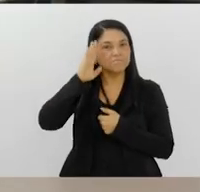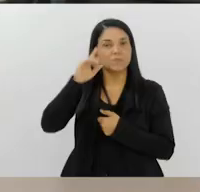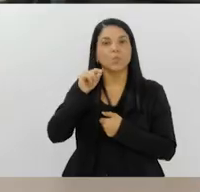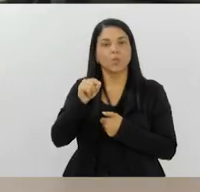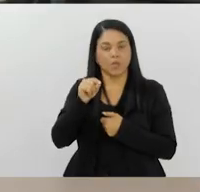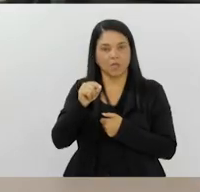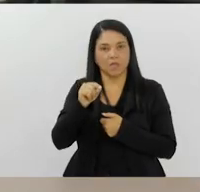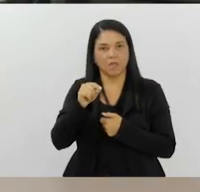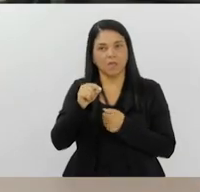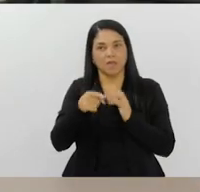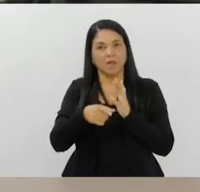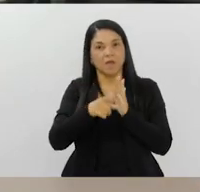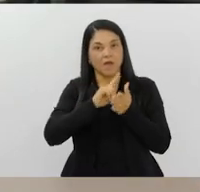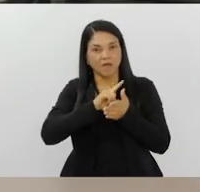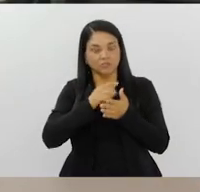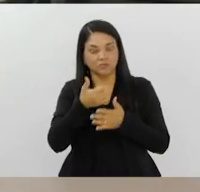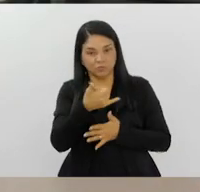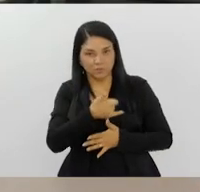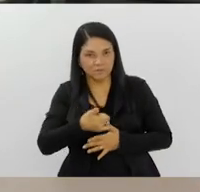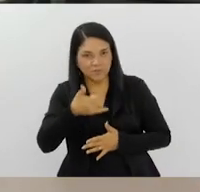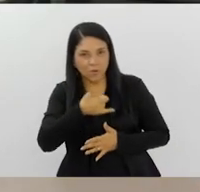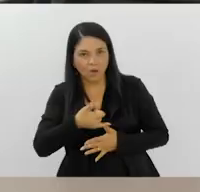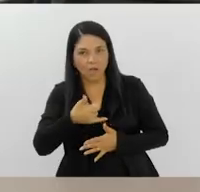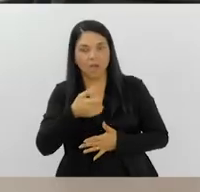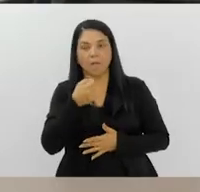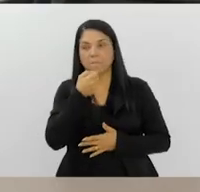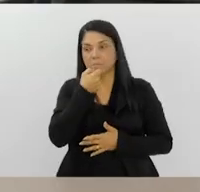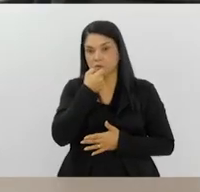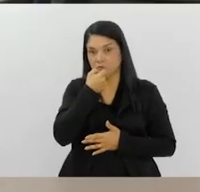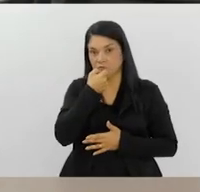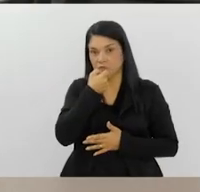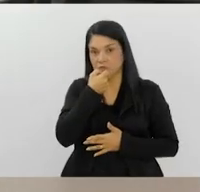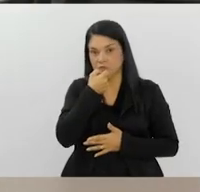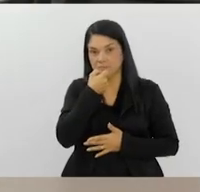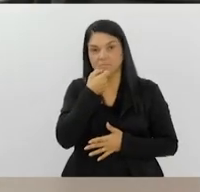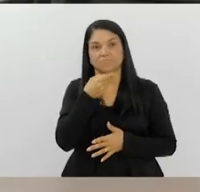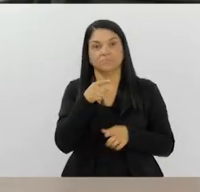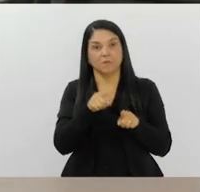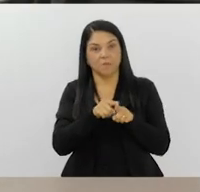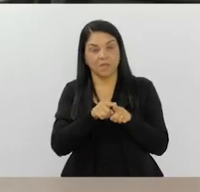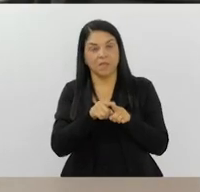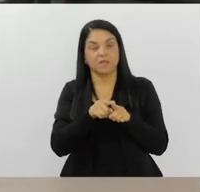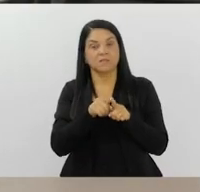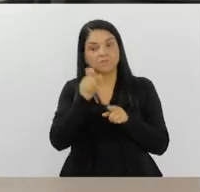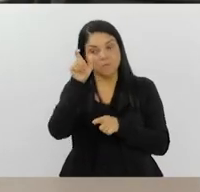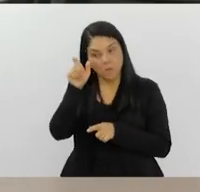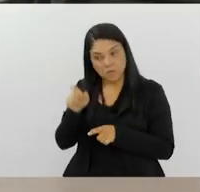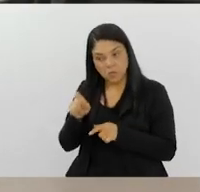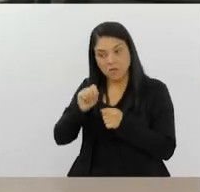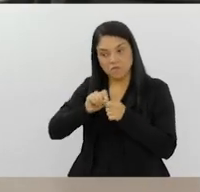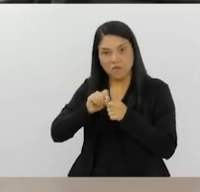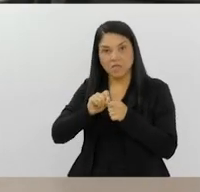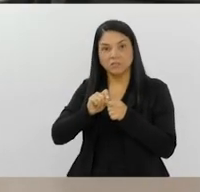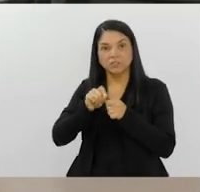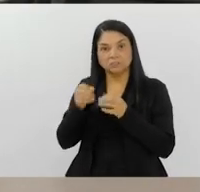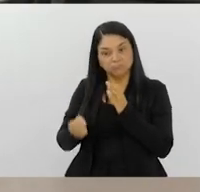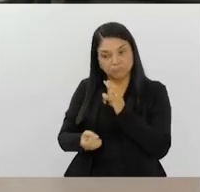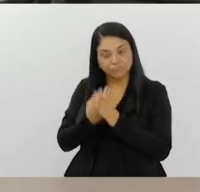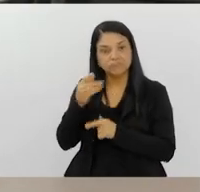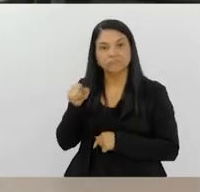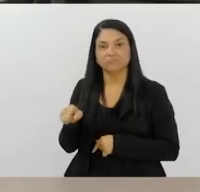o antes do celular virar celular do microfone virar microfone teve uma pessoa que fez essa parada e aí por